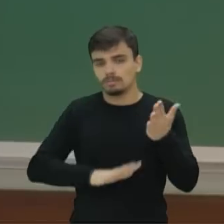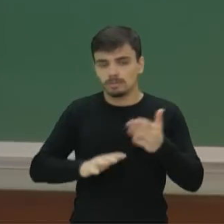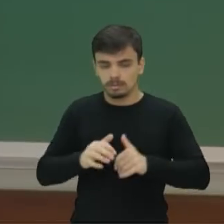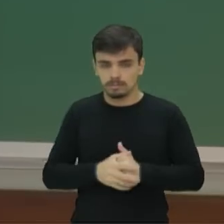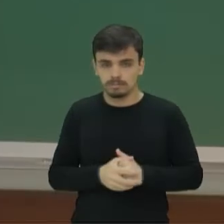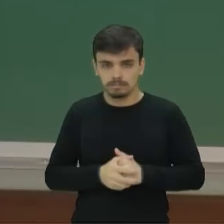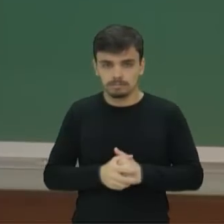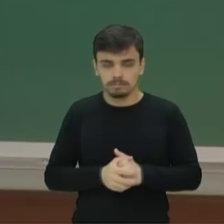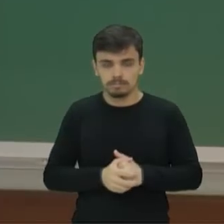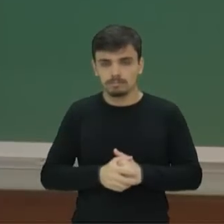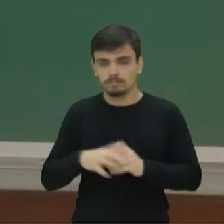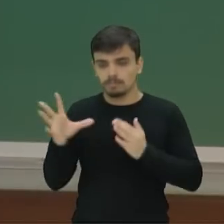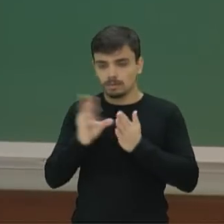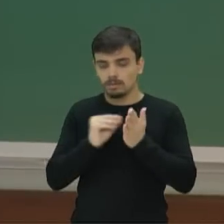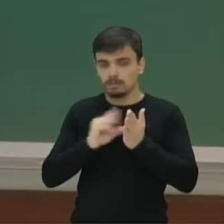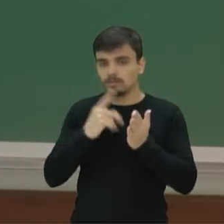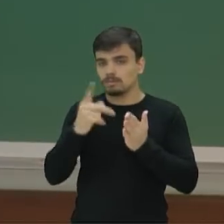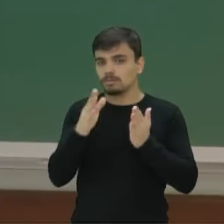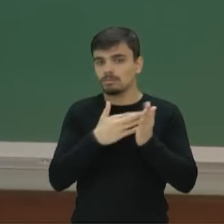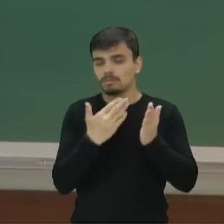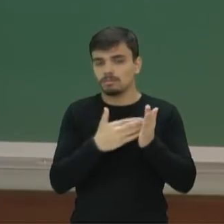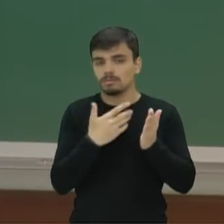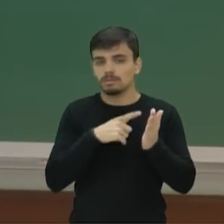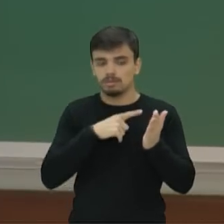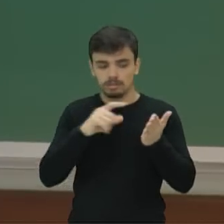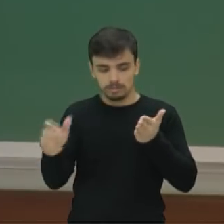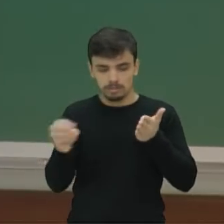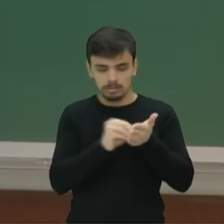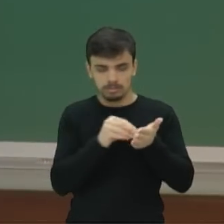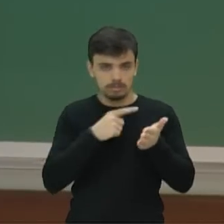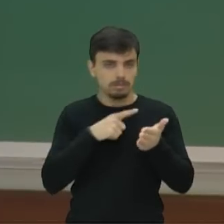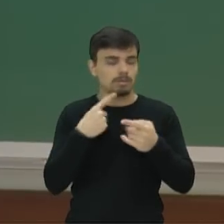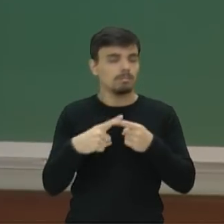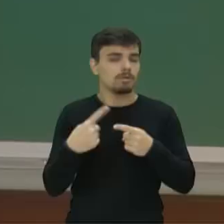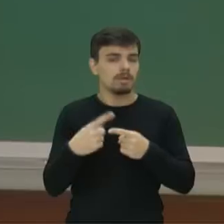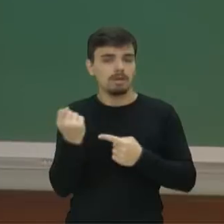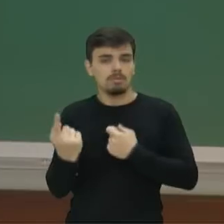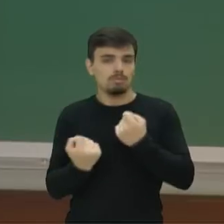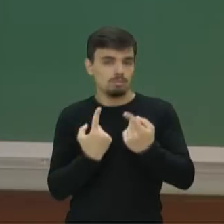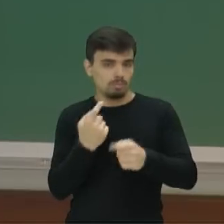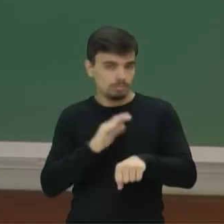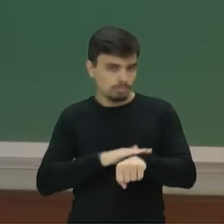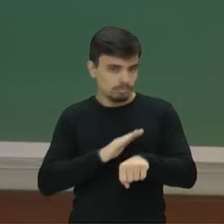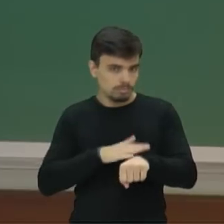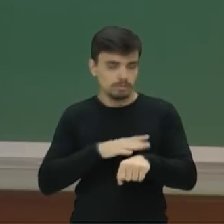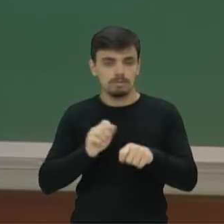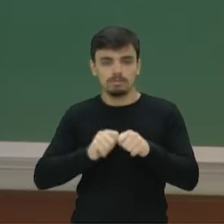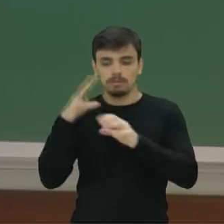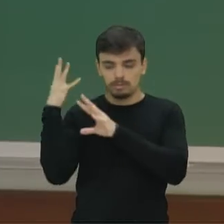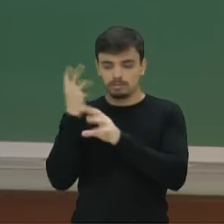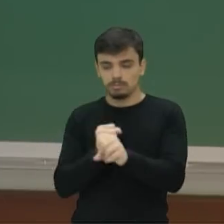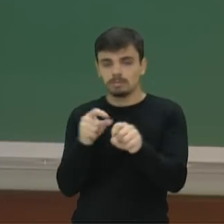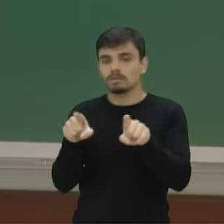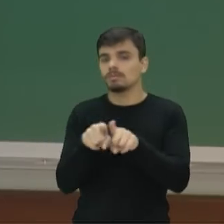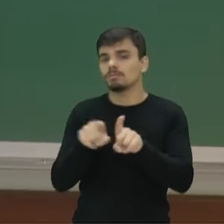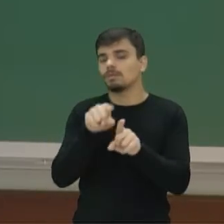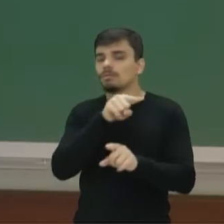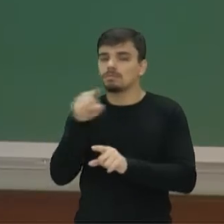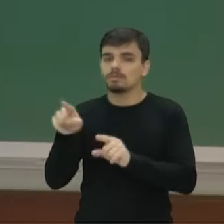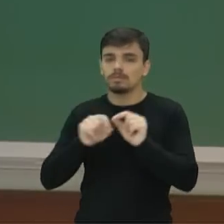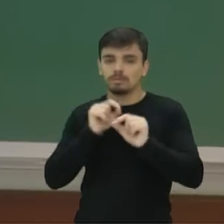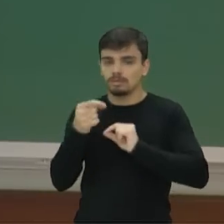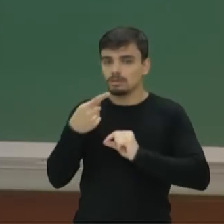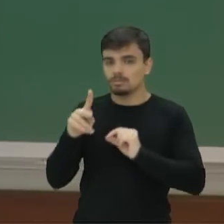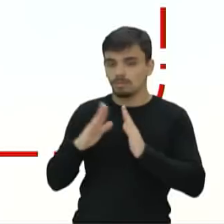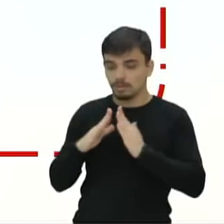atividade. Então, anota no seu caderno, tenha isso registrado, porque em algum momento nós vamos estar revendo isso e para você também encaminhar para a